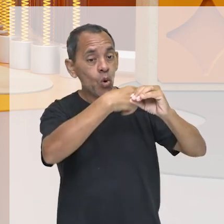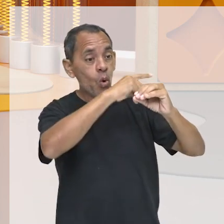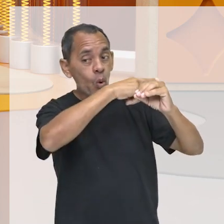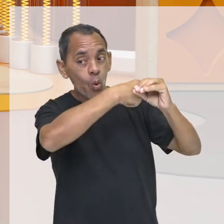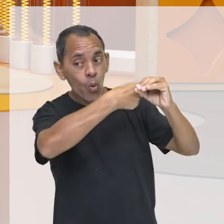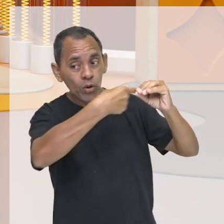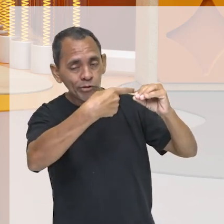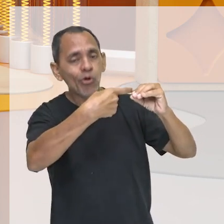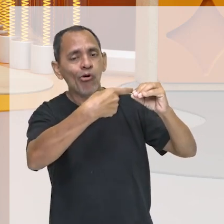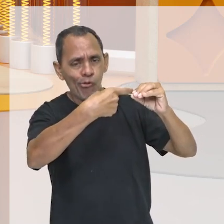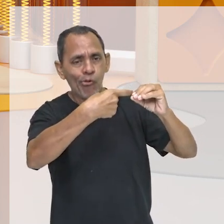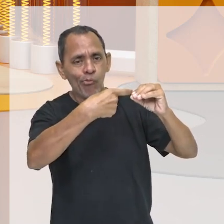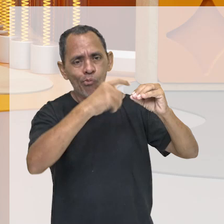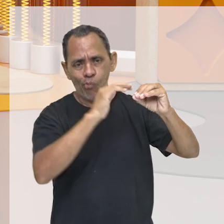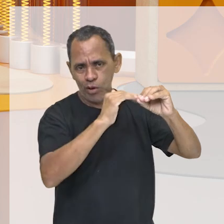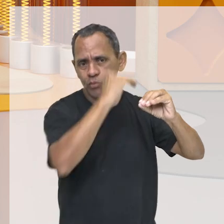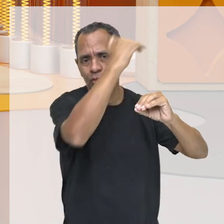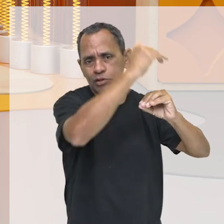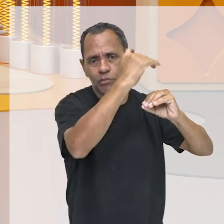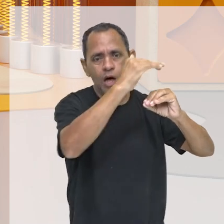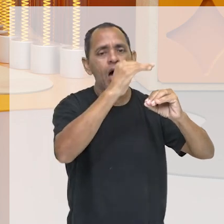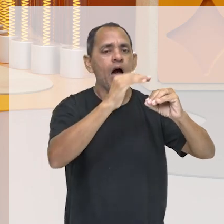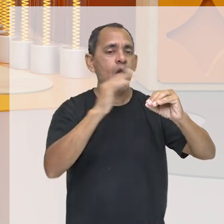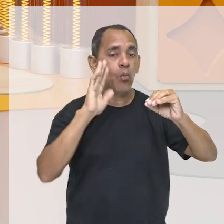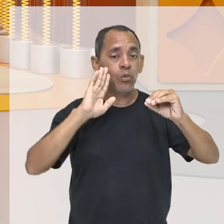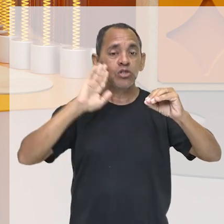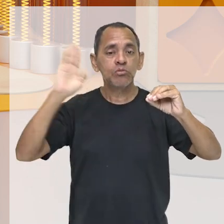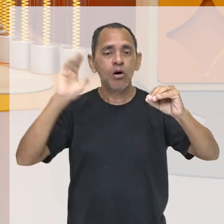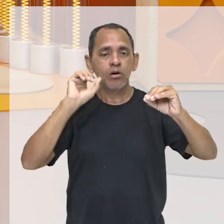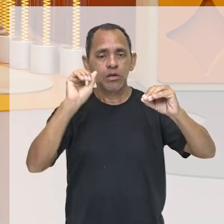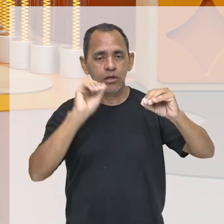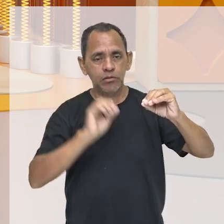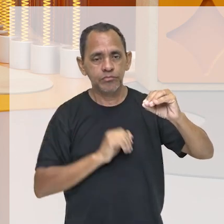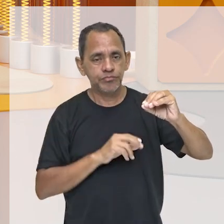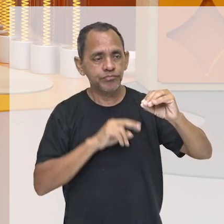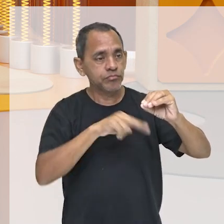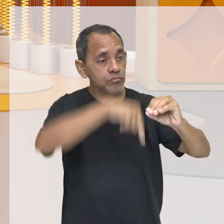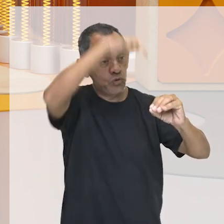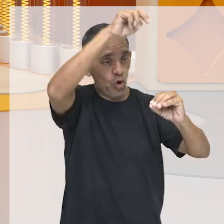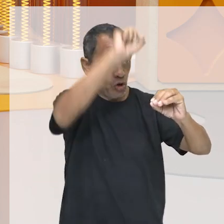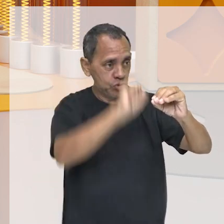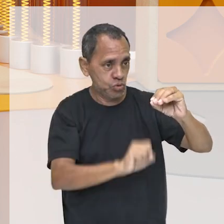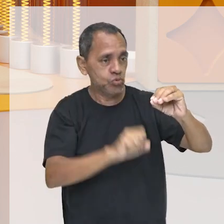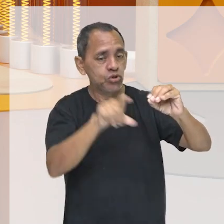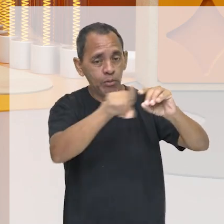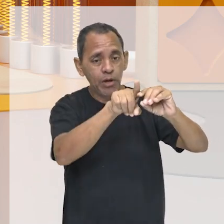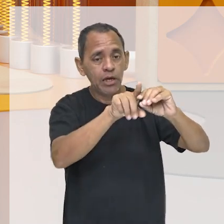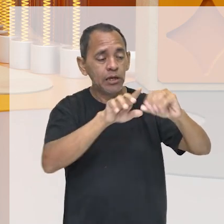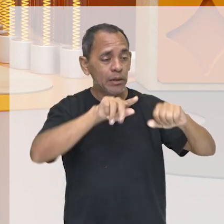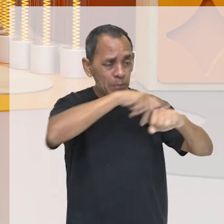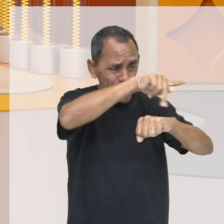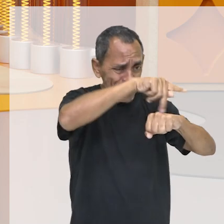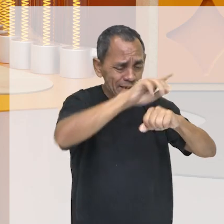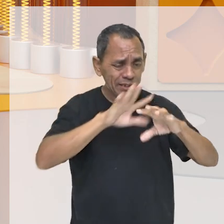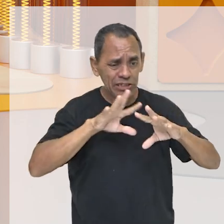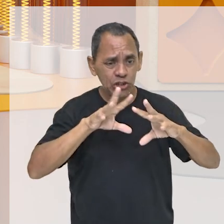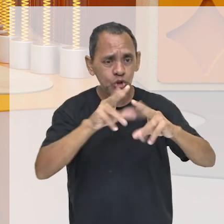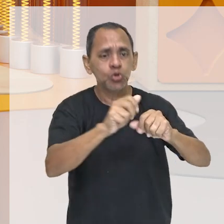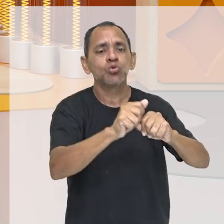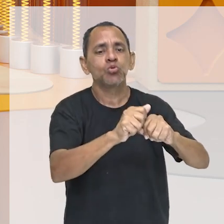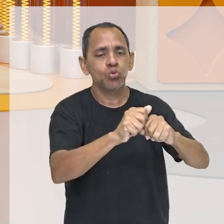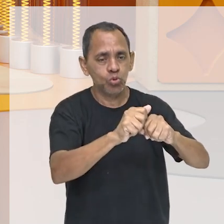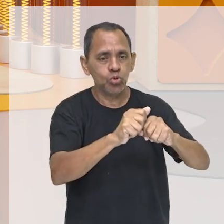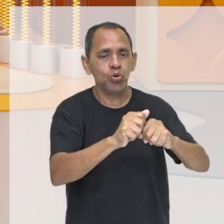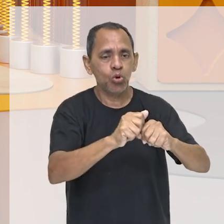paralelos, divide o mundo em hemisfério norte e hemisfério sul, né? Então todos os países banhados pelo Atlântico, que estavam acima